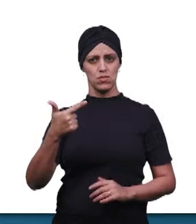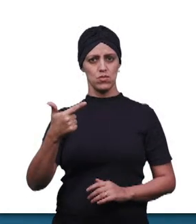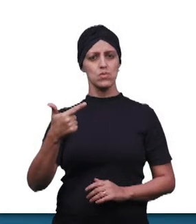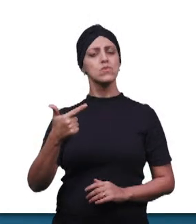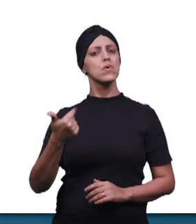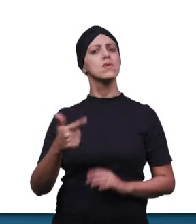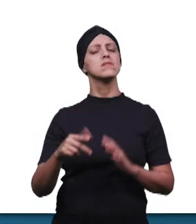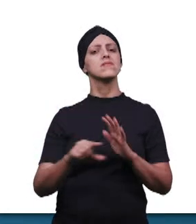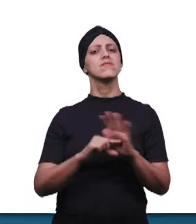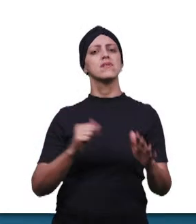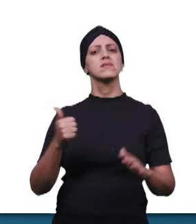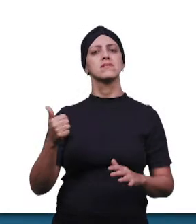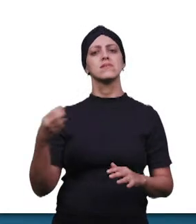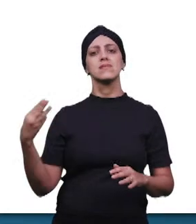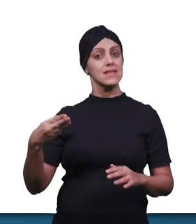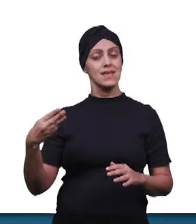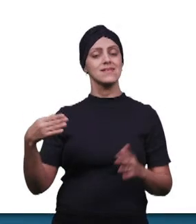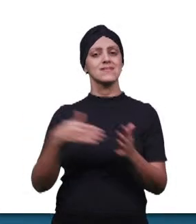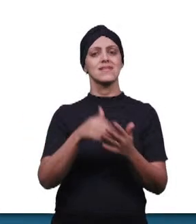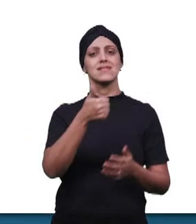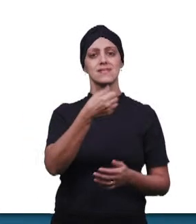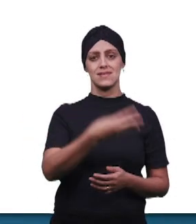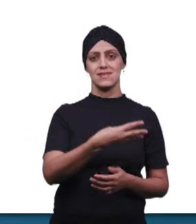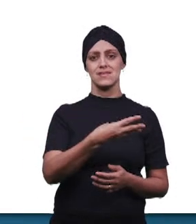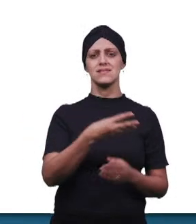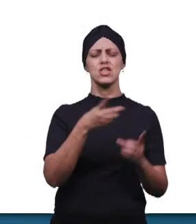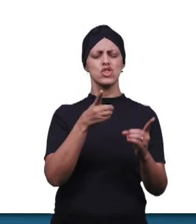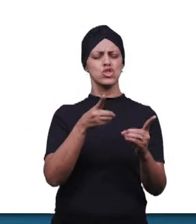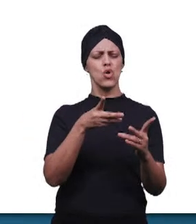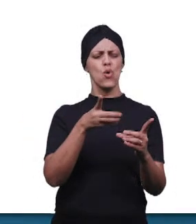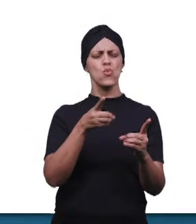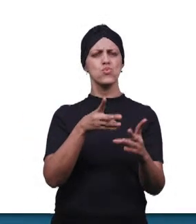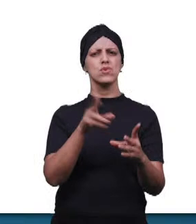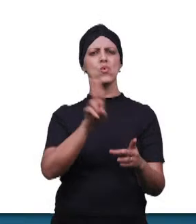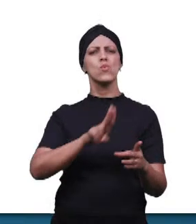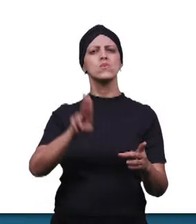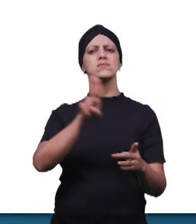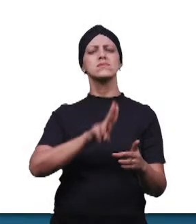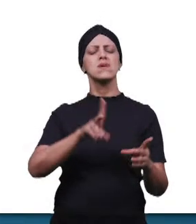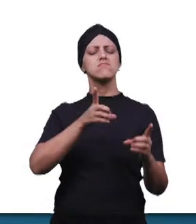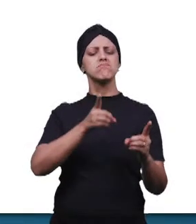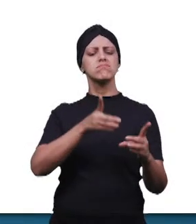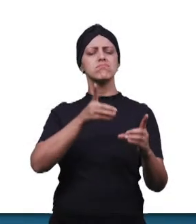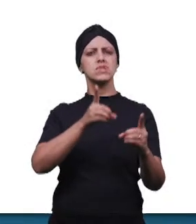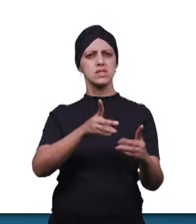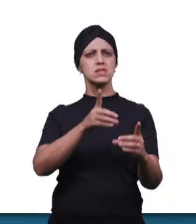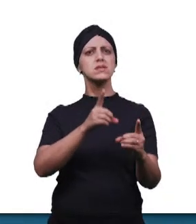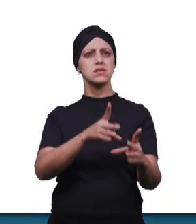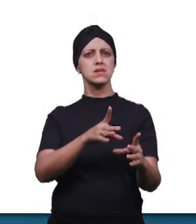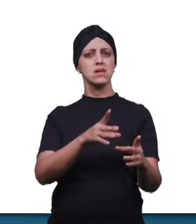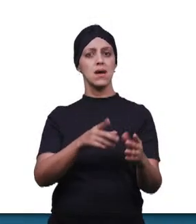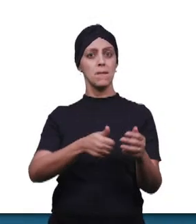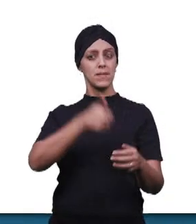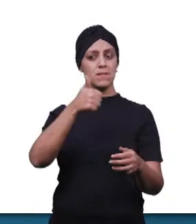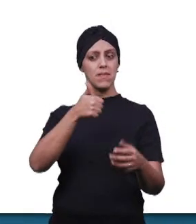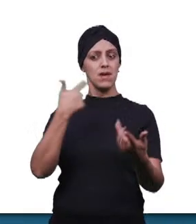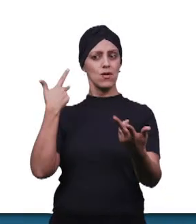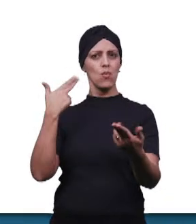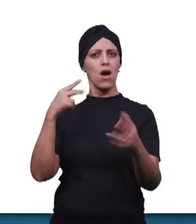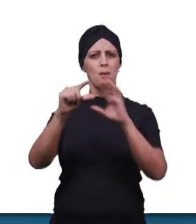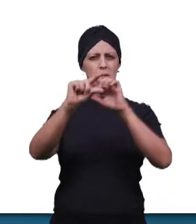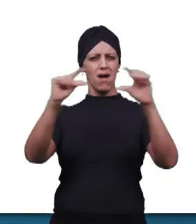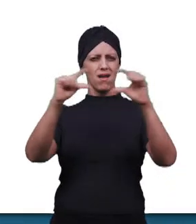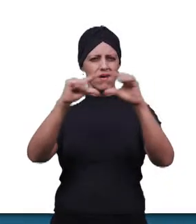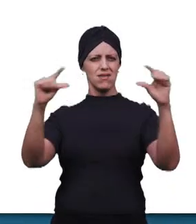12, versos 3 a 13, doutrinariamente, observa os irmãos a palavra doutrinariamente usada na primeira pergunta e usada agora